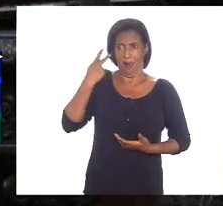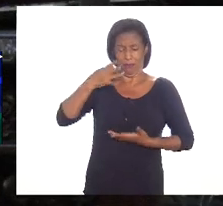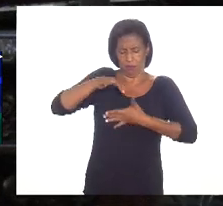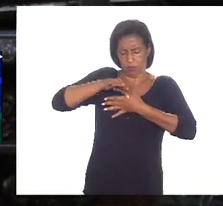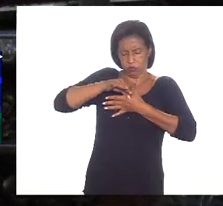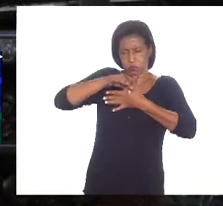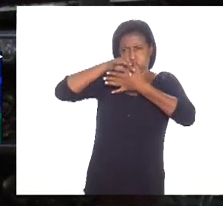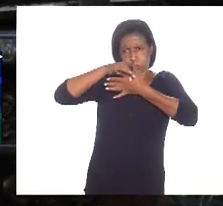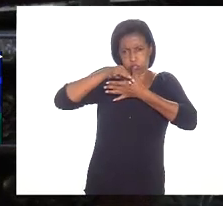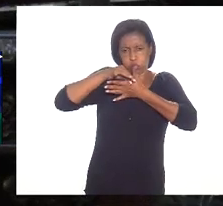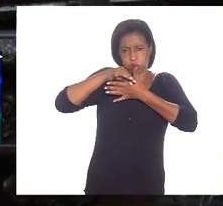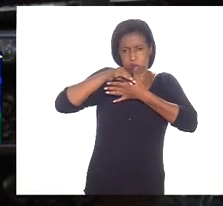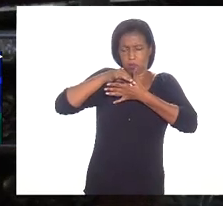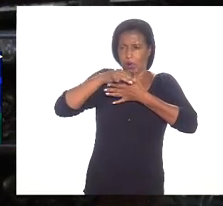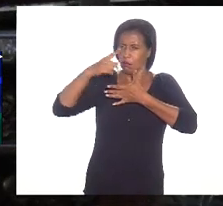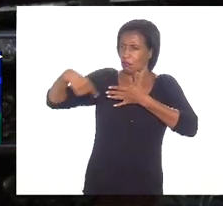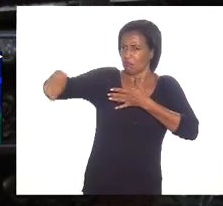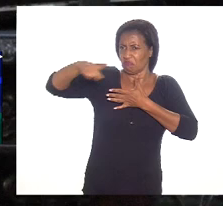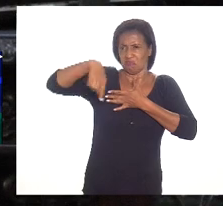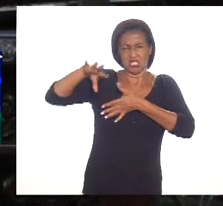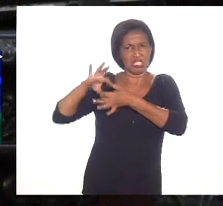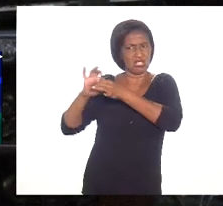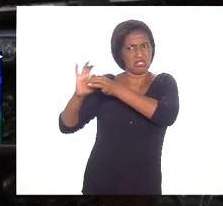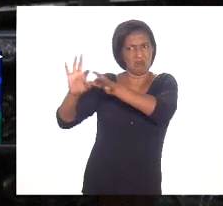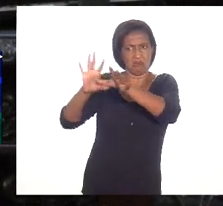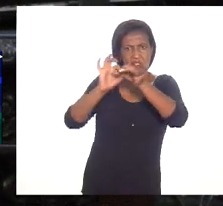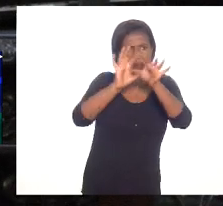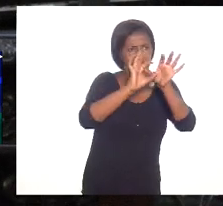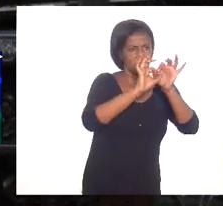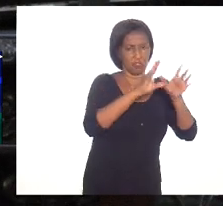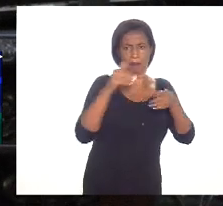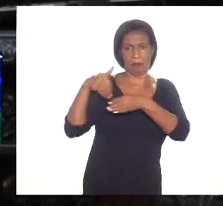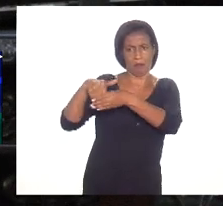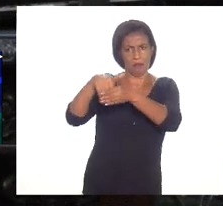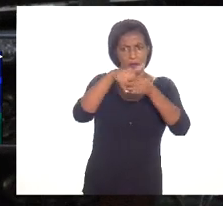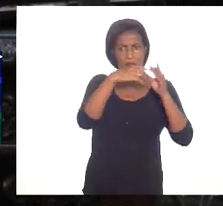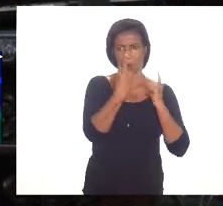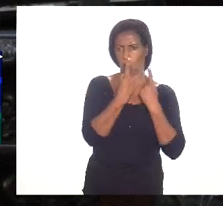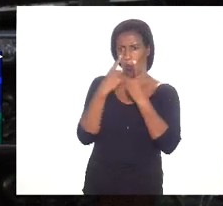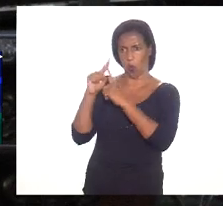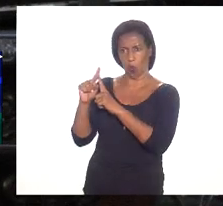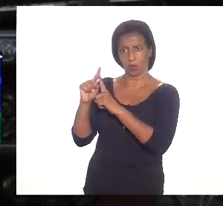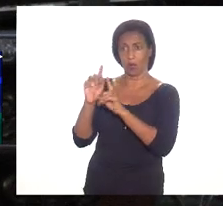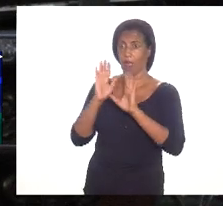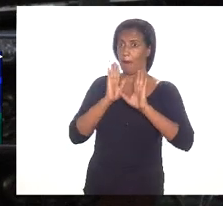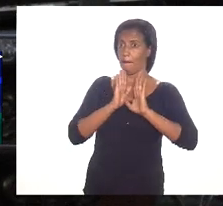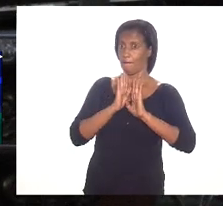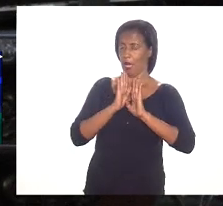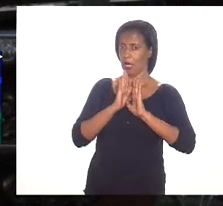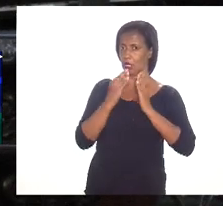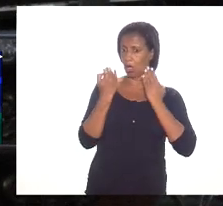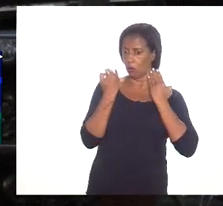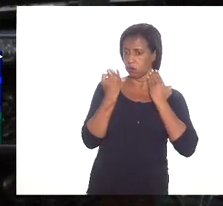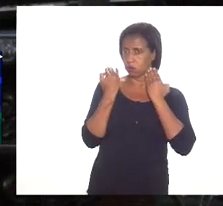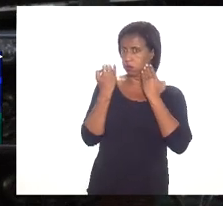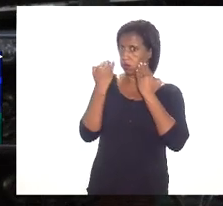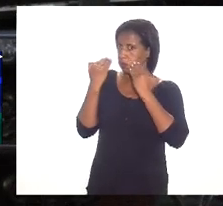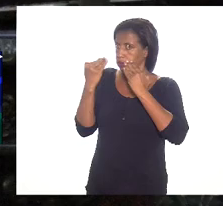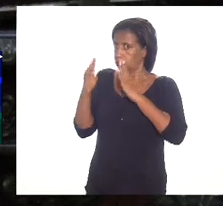os parlamentares são livres para votar a favor quanto abstenção mas ameaça aqui